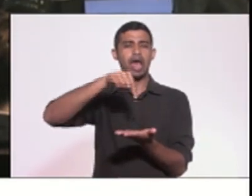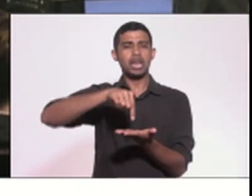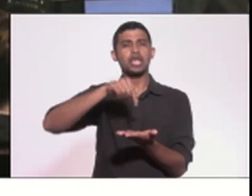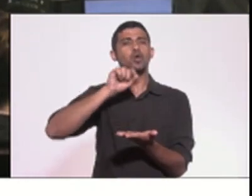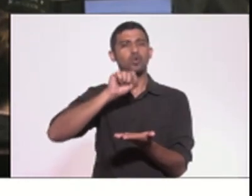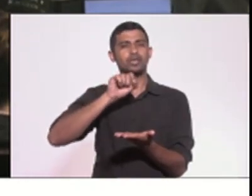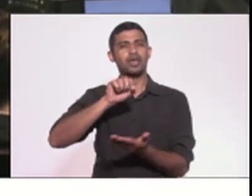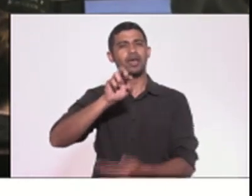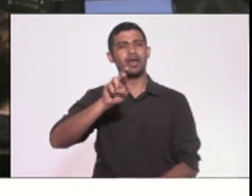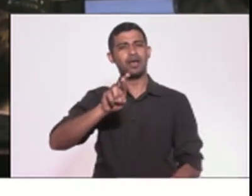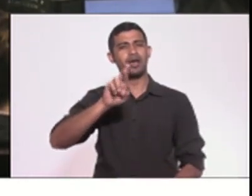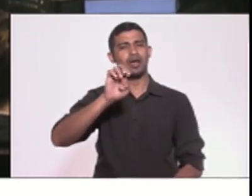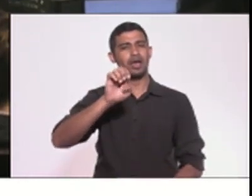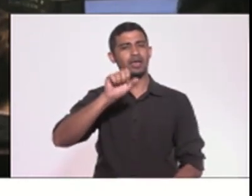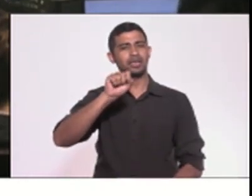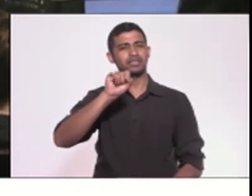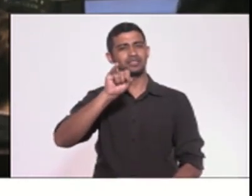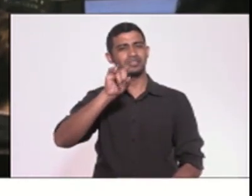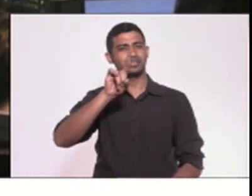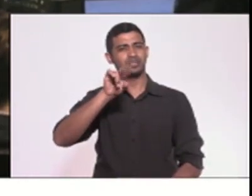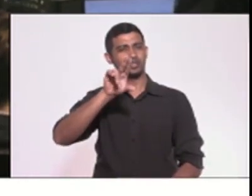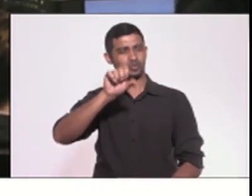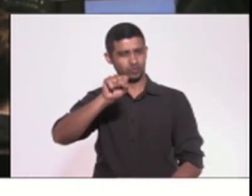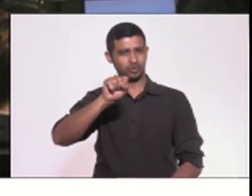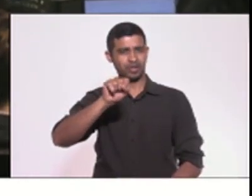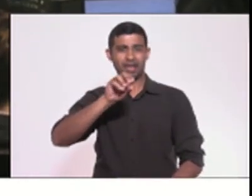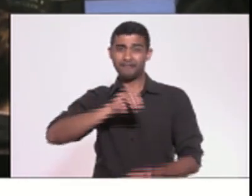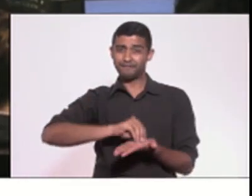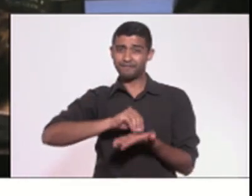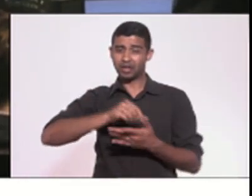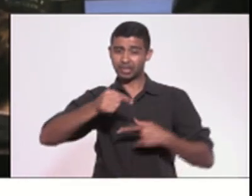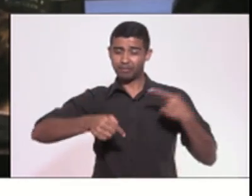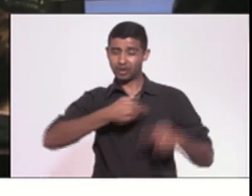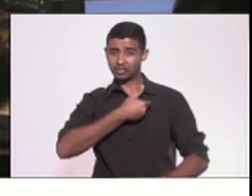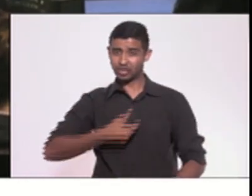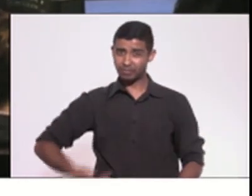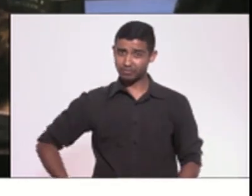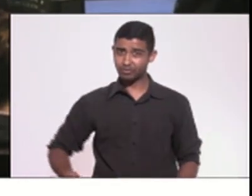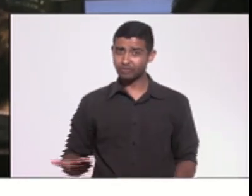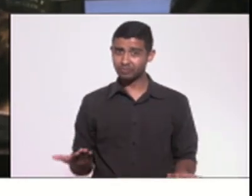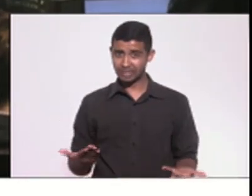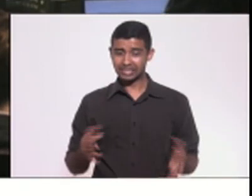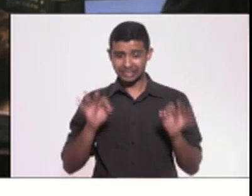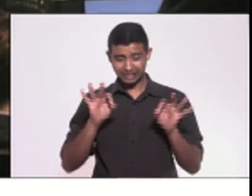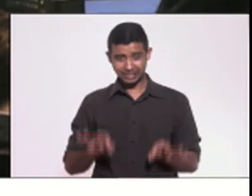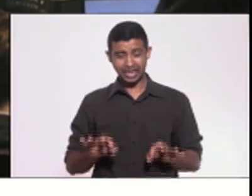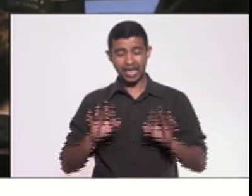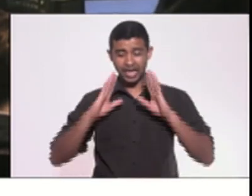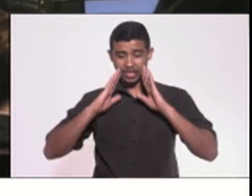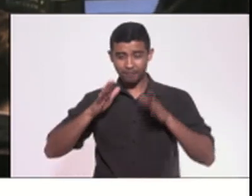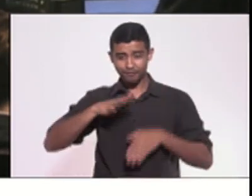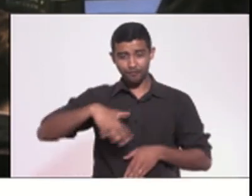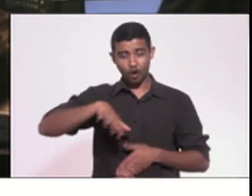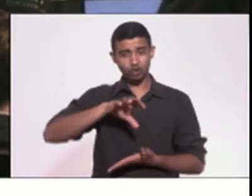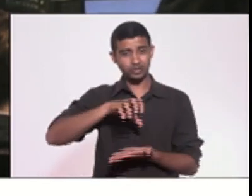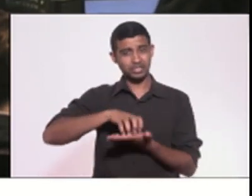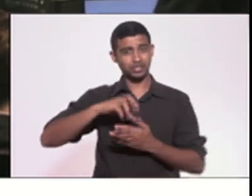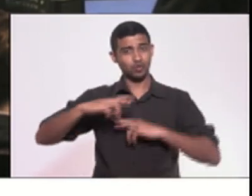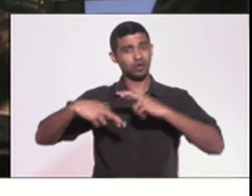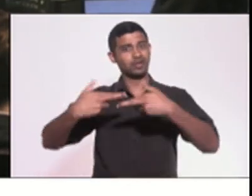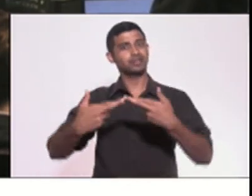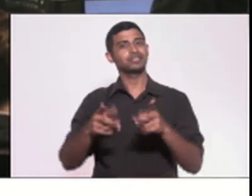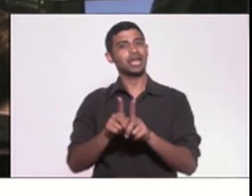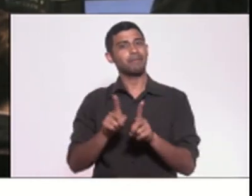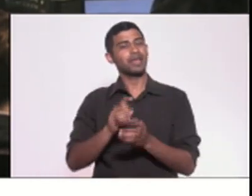resíduos e destinação dos resíduos sólidos. Falta de políticas públicas eficazes, voltadas para o setor da reciclagem, falta de